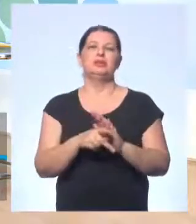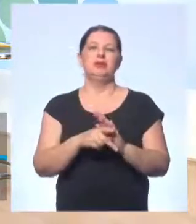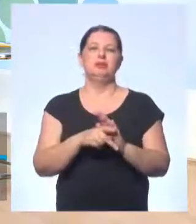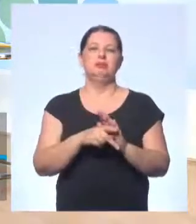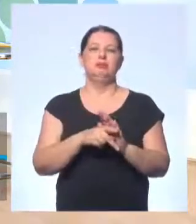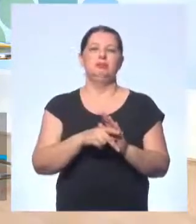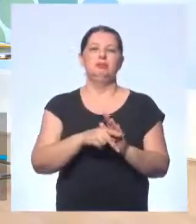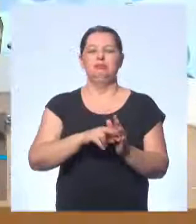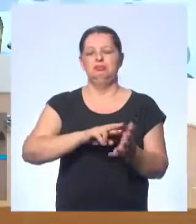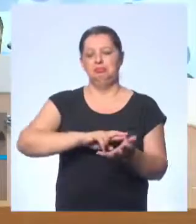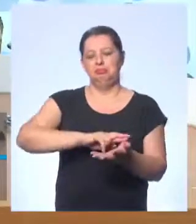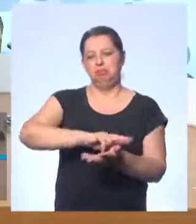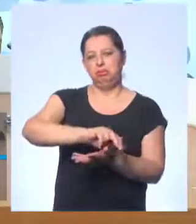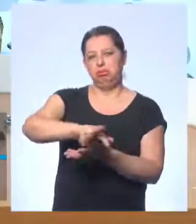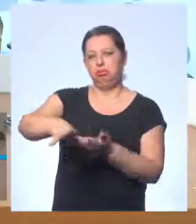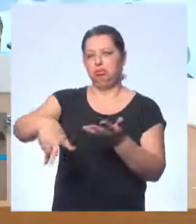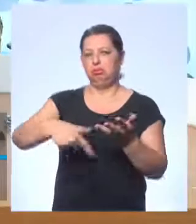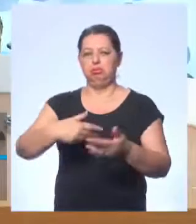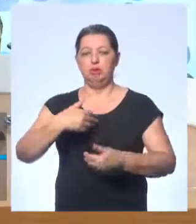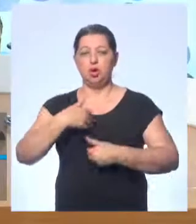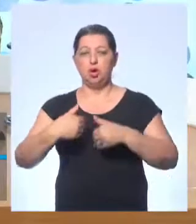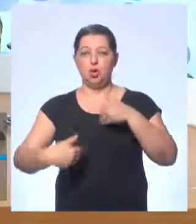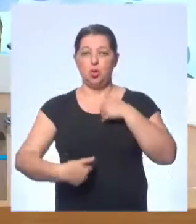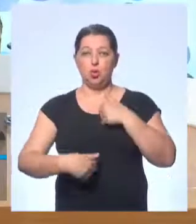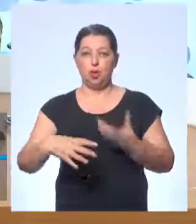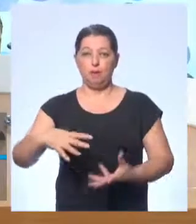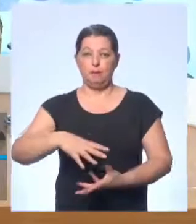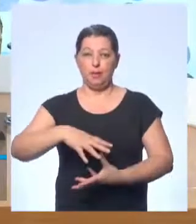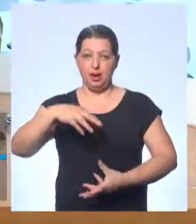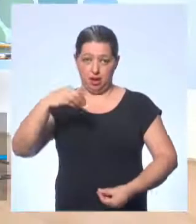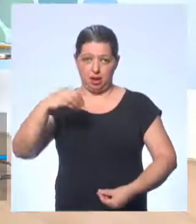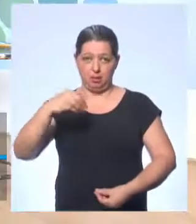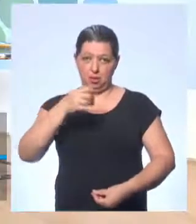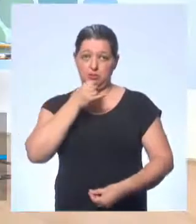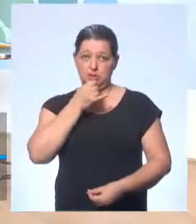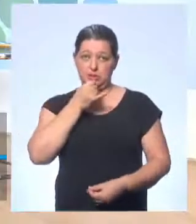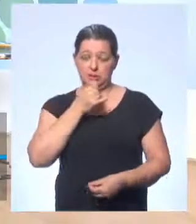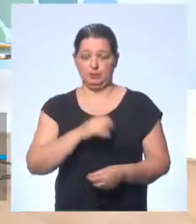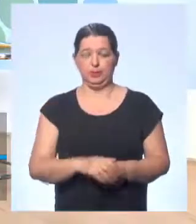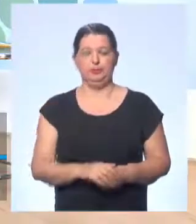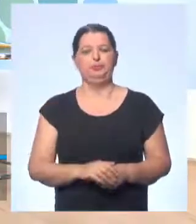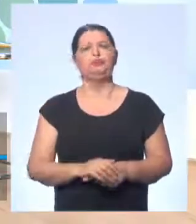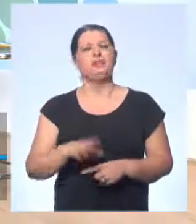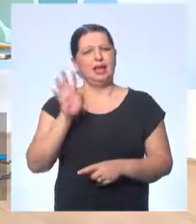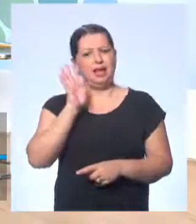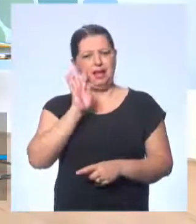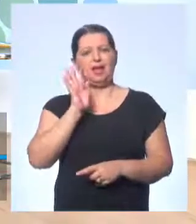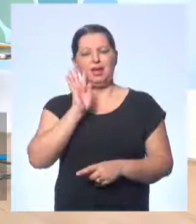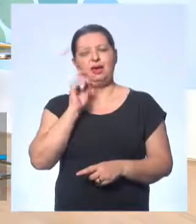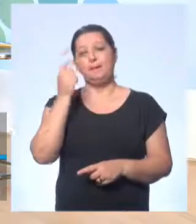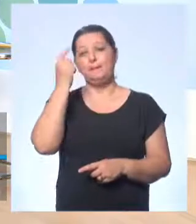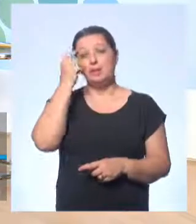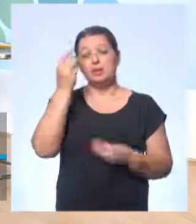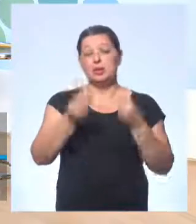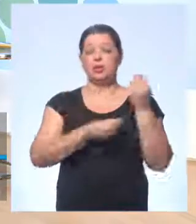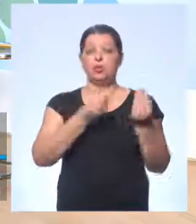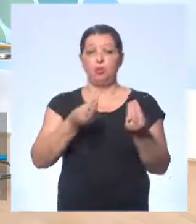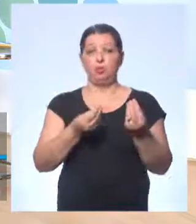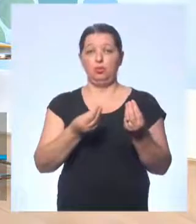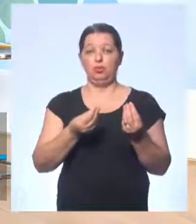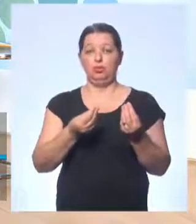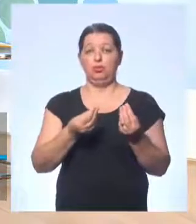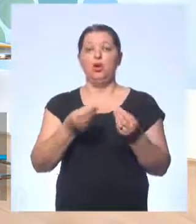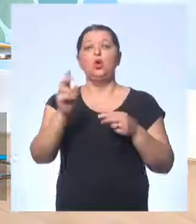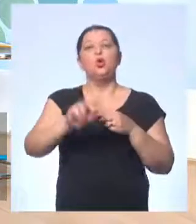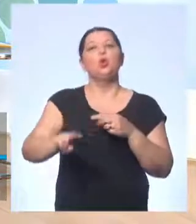polarização entre corpo e alma, por exemplo, né? Então é legal a gente pensar nessas questões através